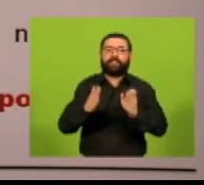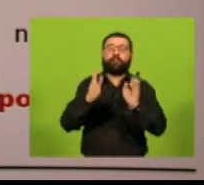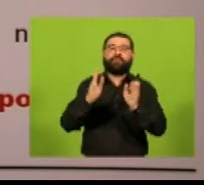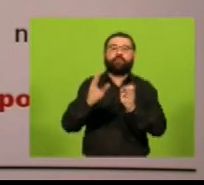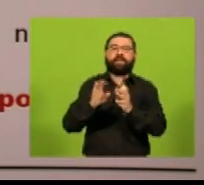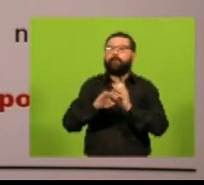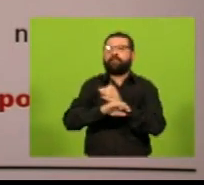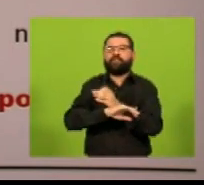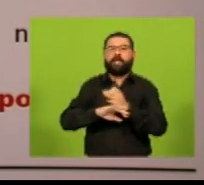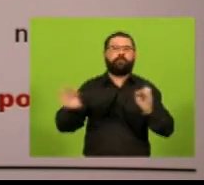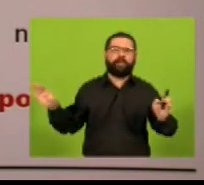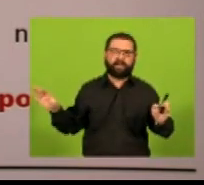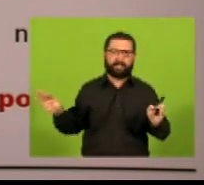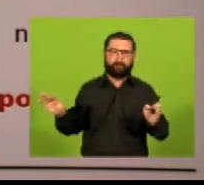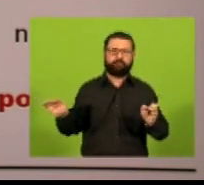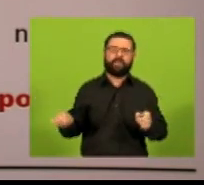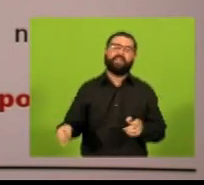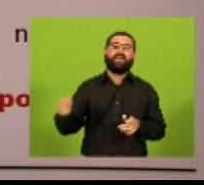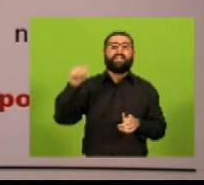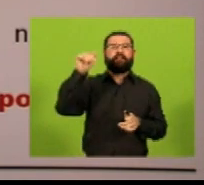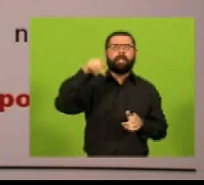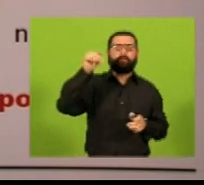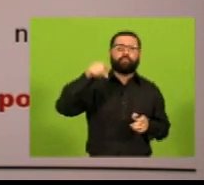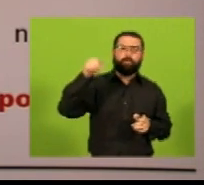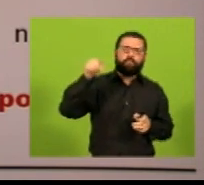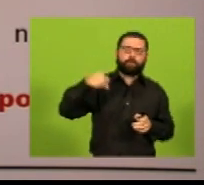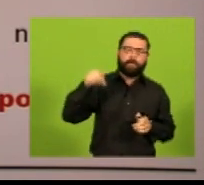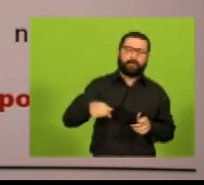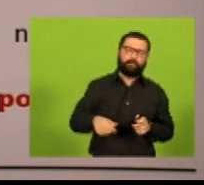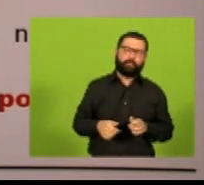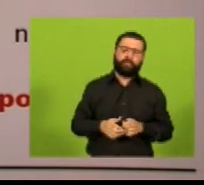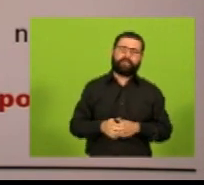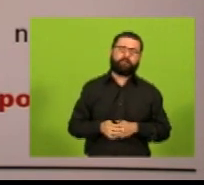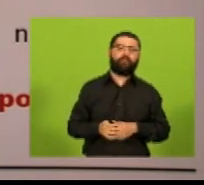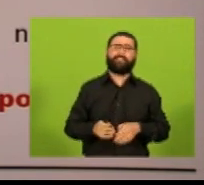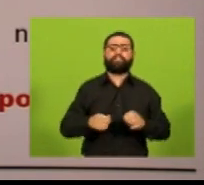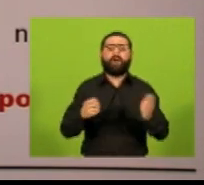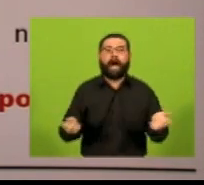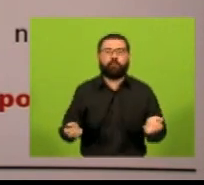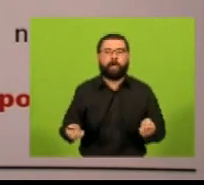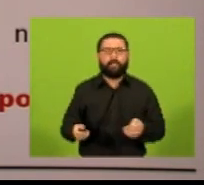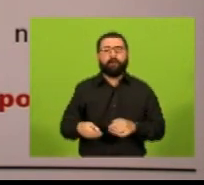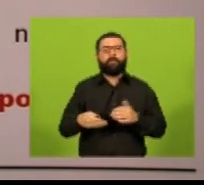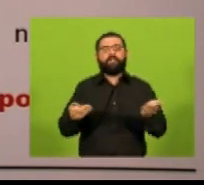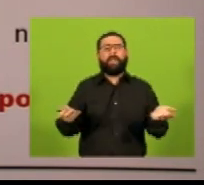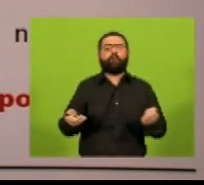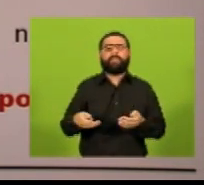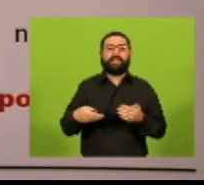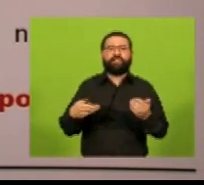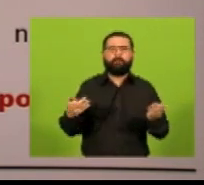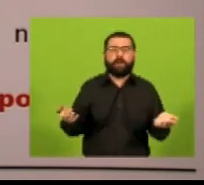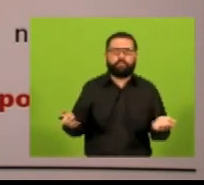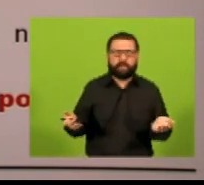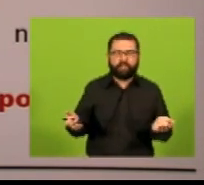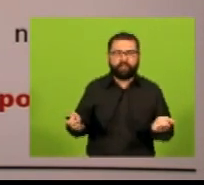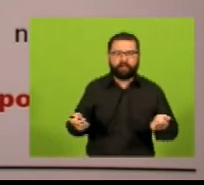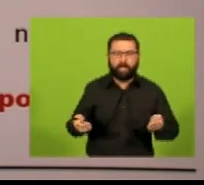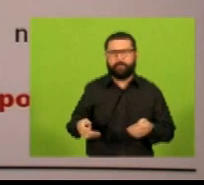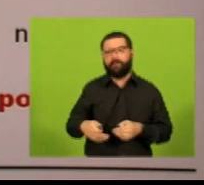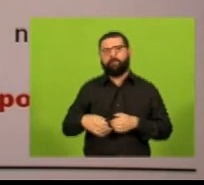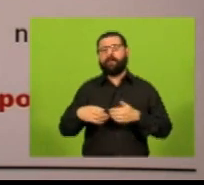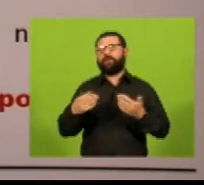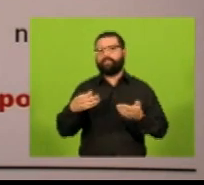vai andar com esse trator de 50 metros sem pulverizar. Dentro do tanque do pulverizador vai ter só água, porque é o teste em branco que a